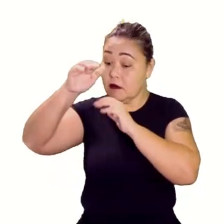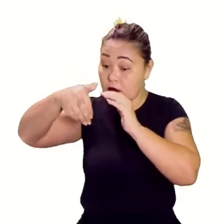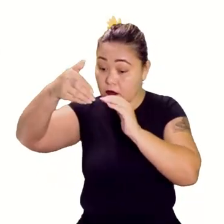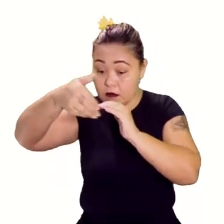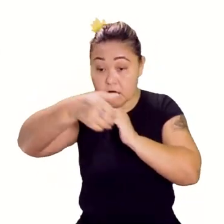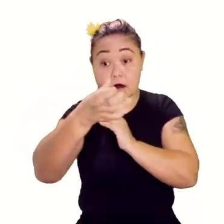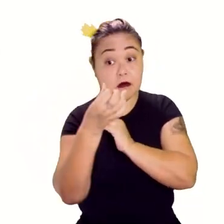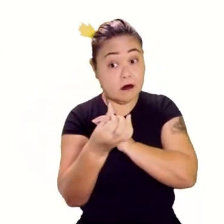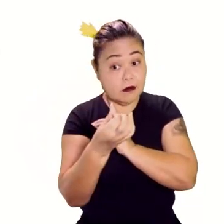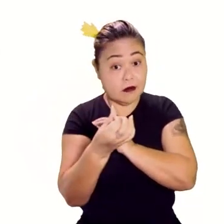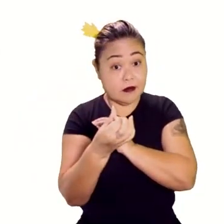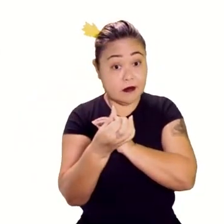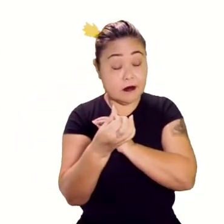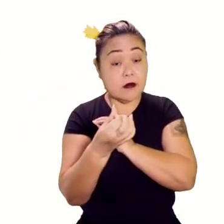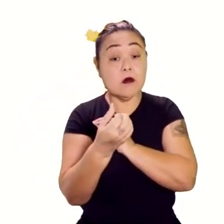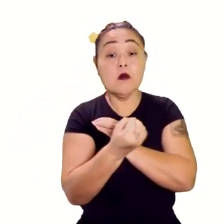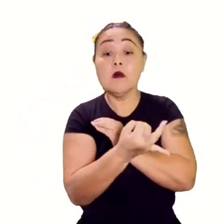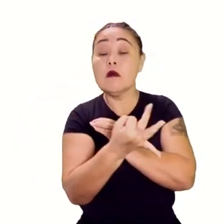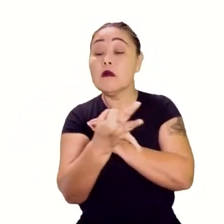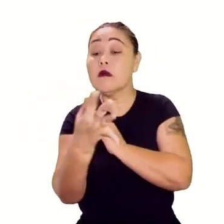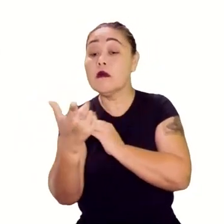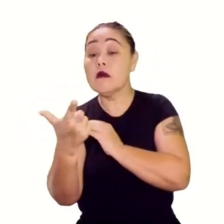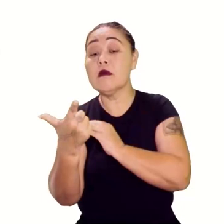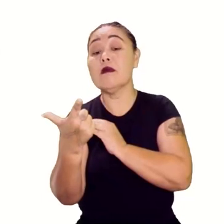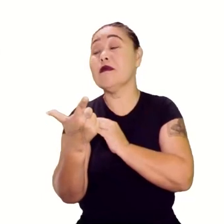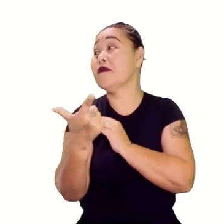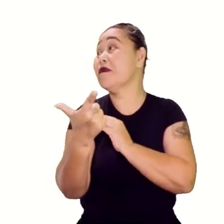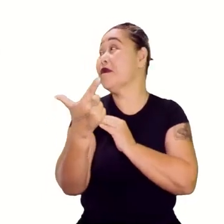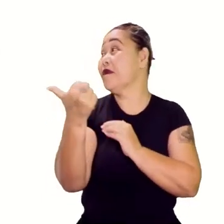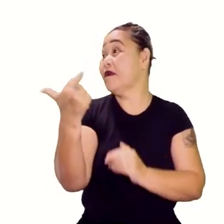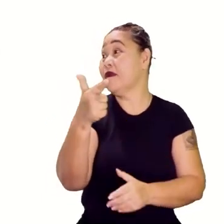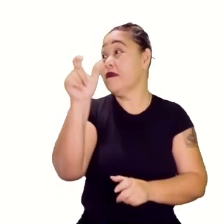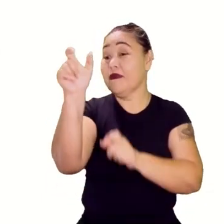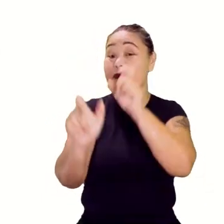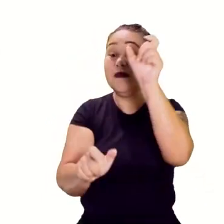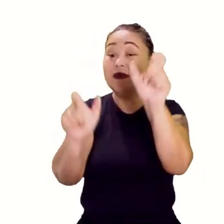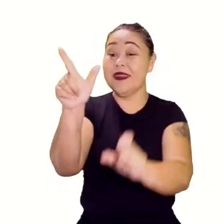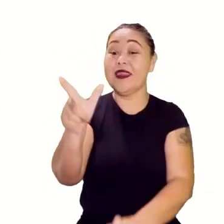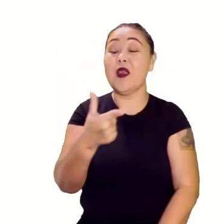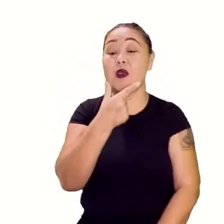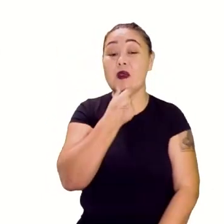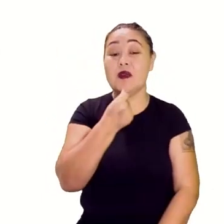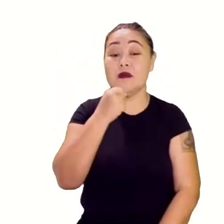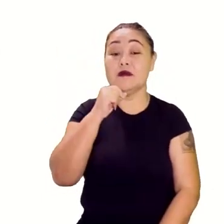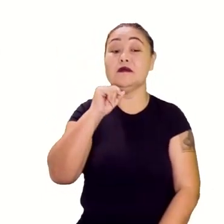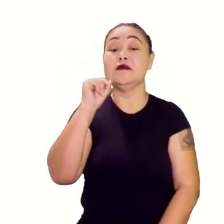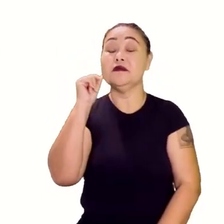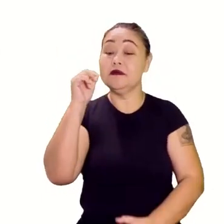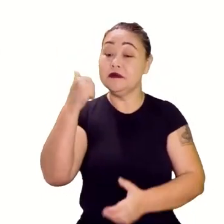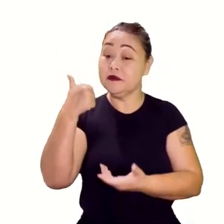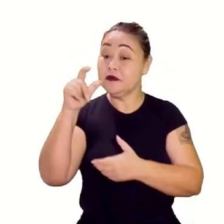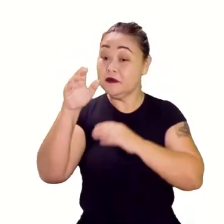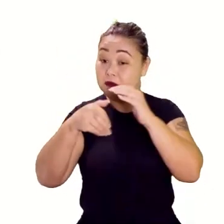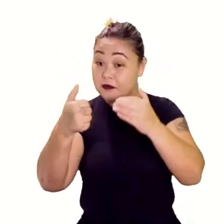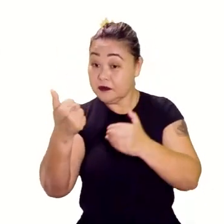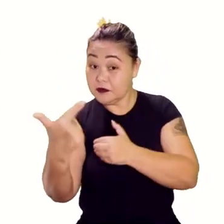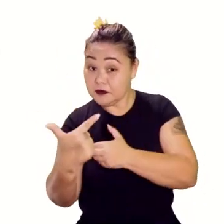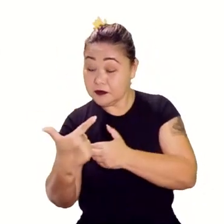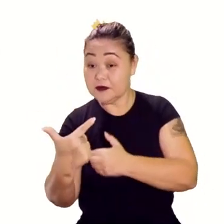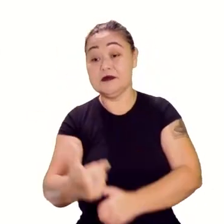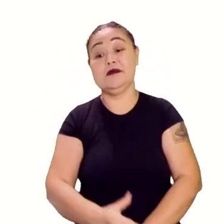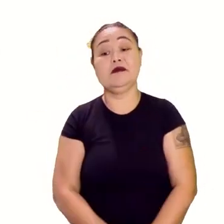6 buracos. Quanto tempo levarão 12 homens para cavalo em 12